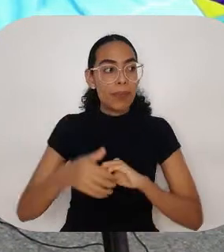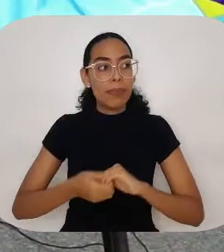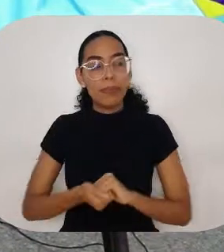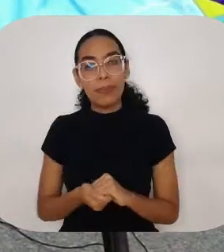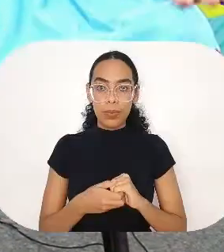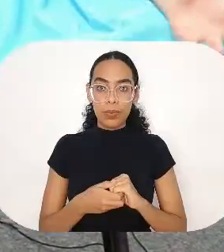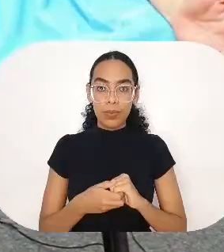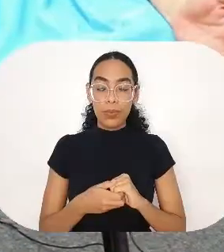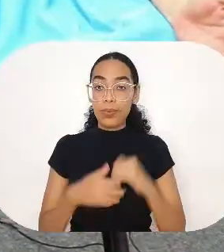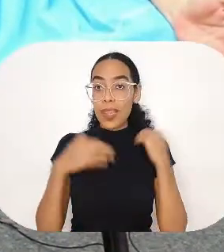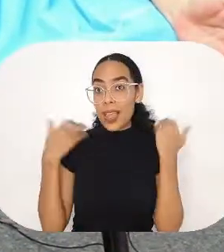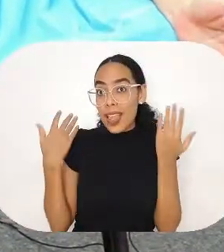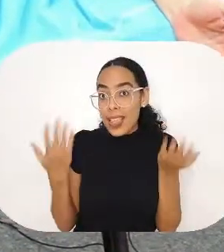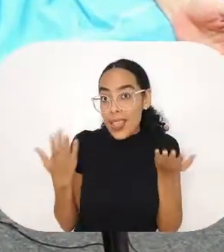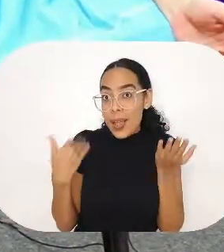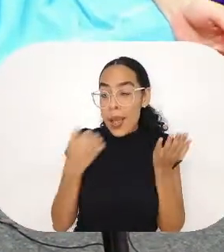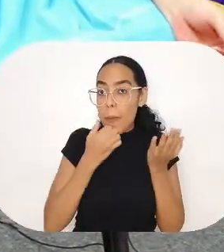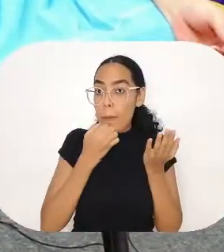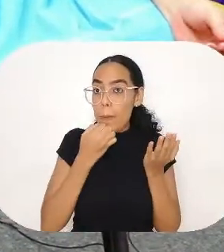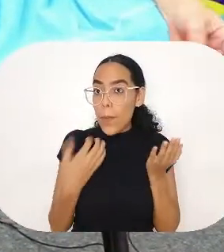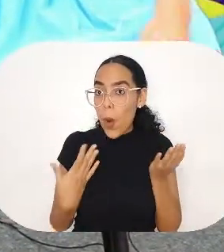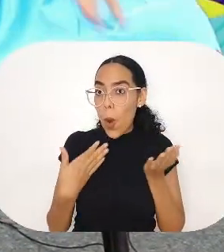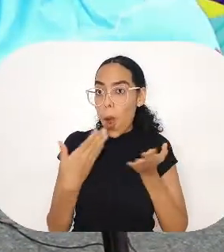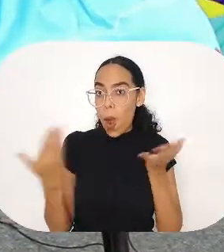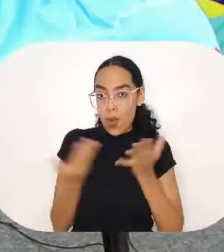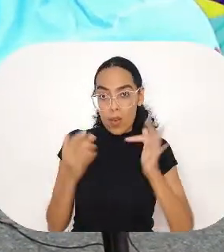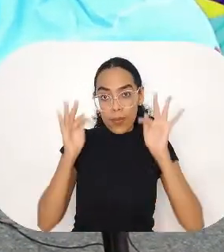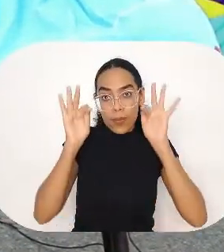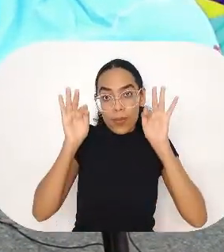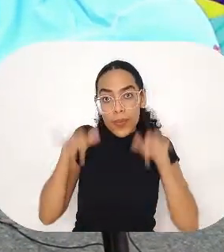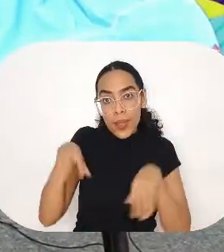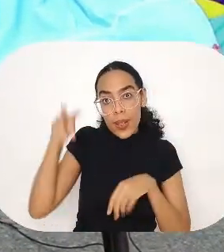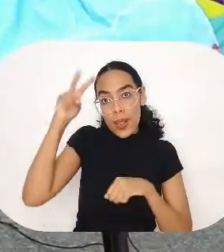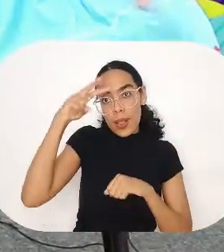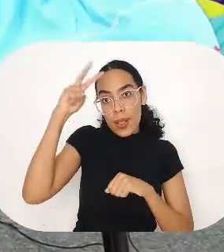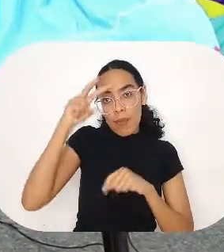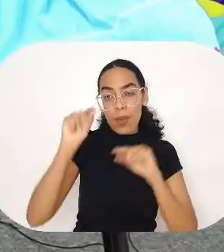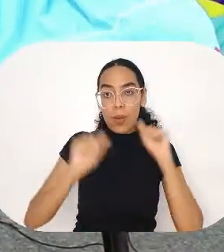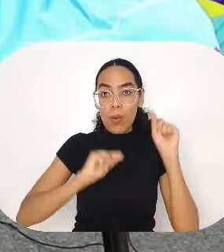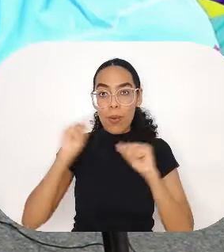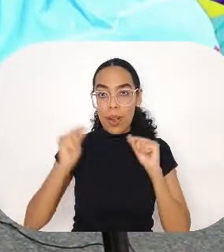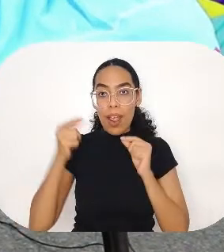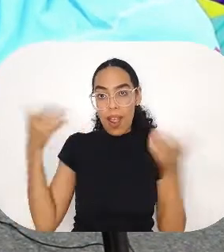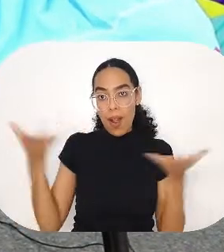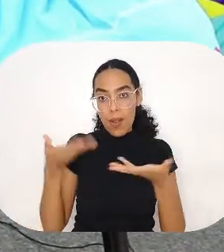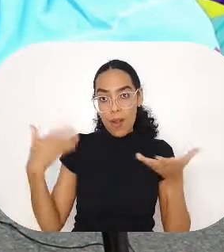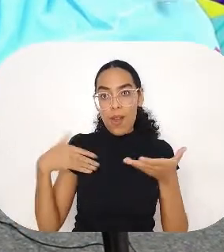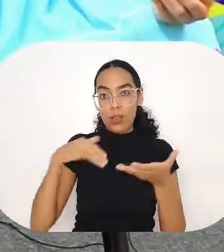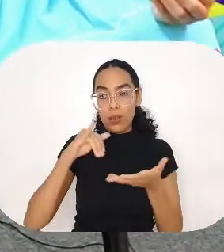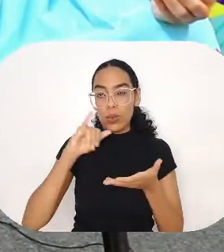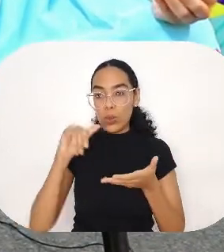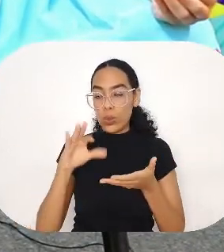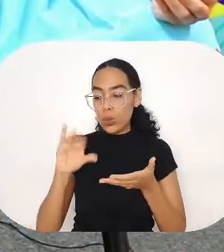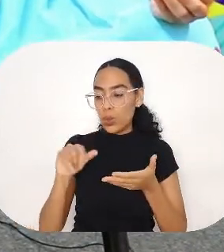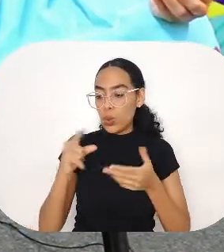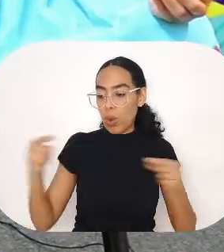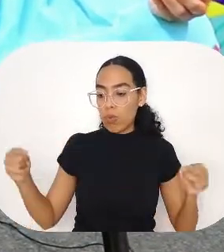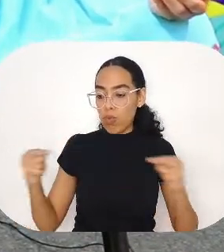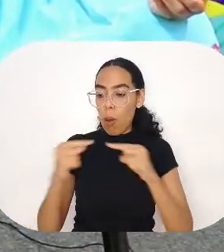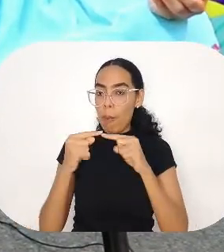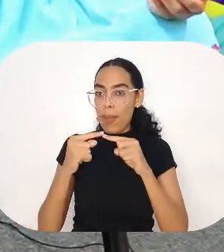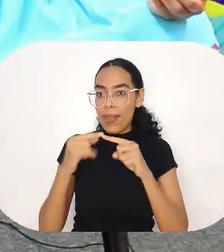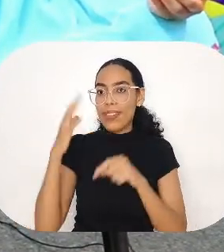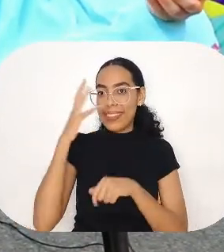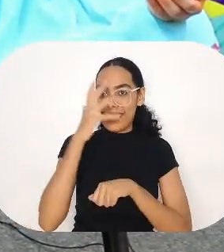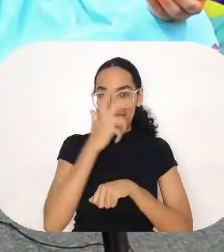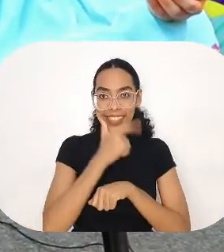E nada melhor do que encerrar lembrando que o São João é muito bonito, o São João é muito rico, mas a gente também tem